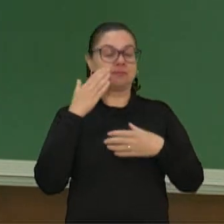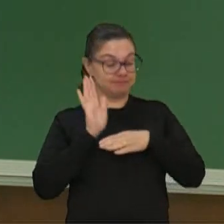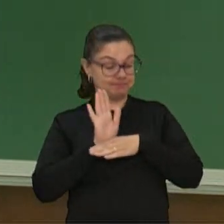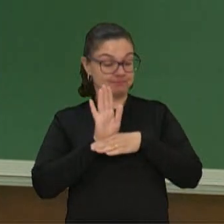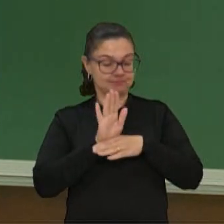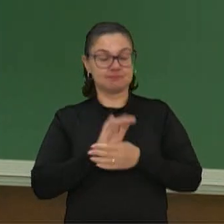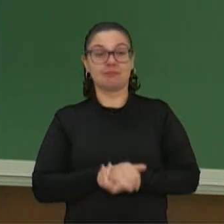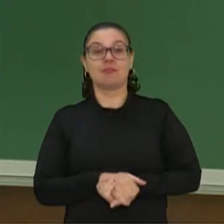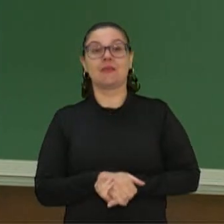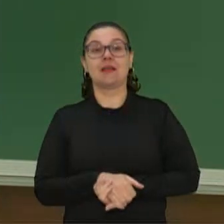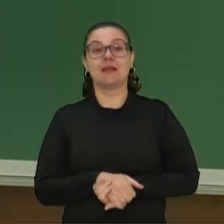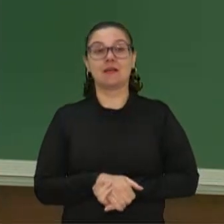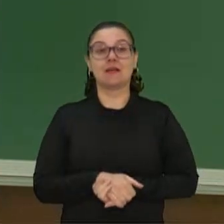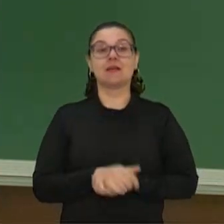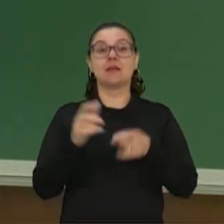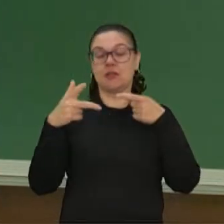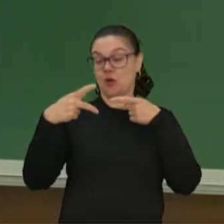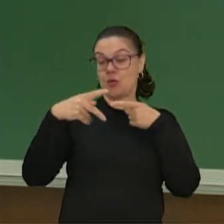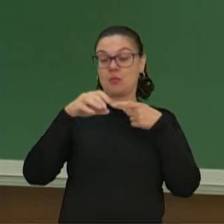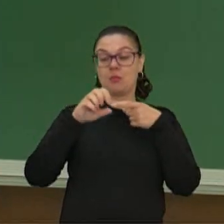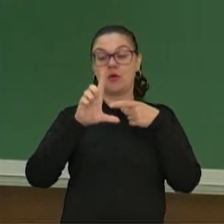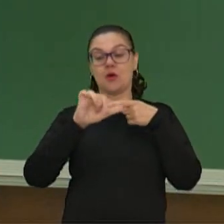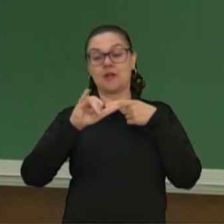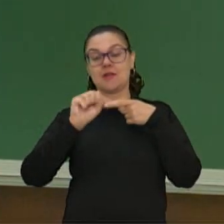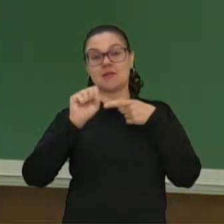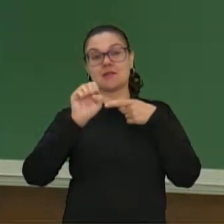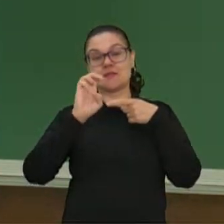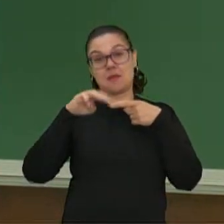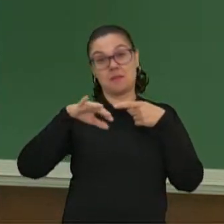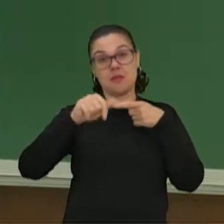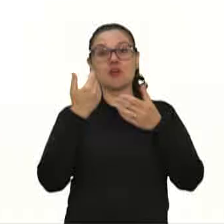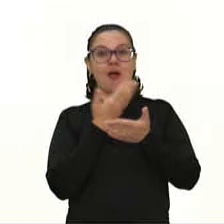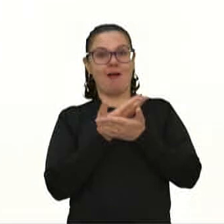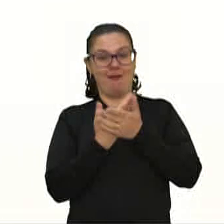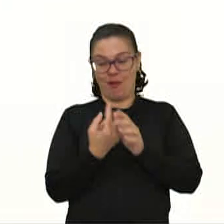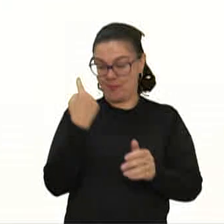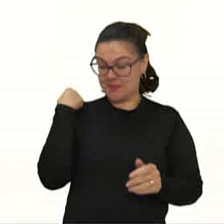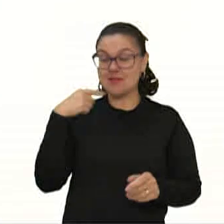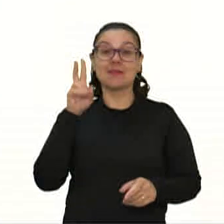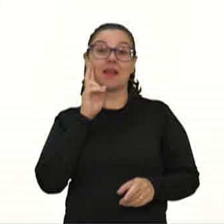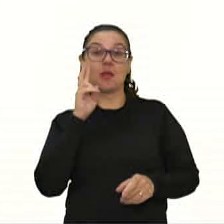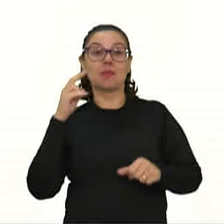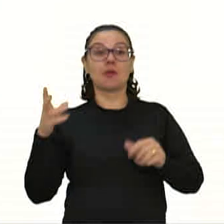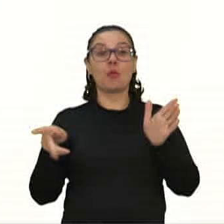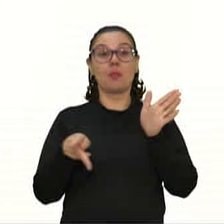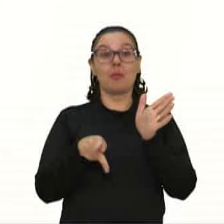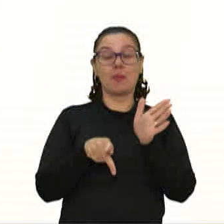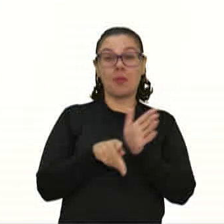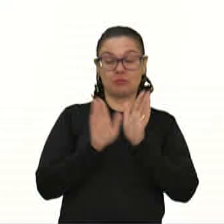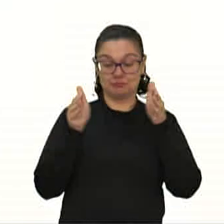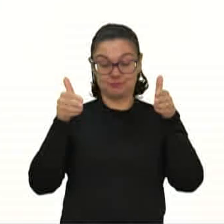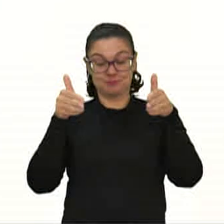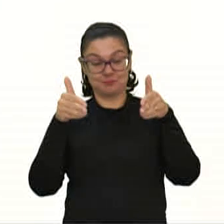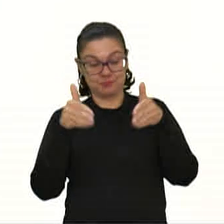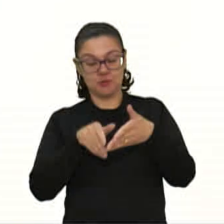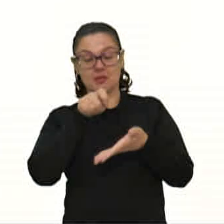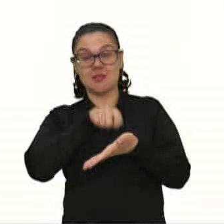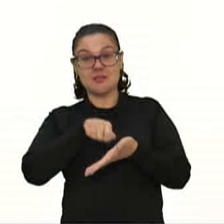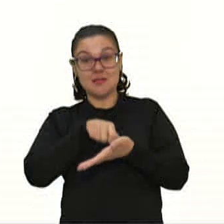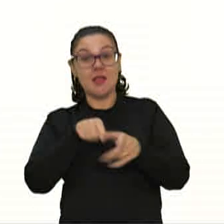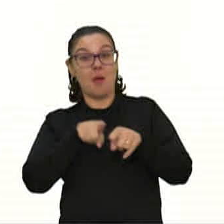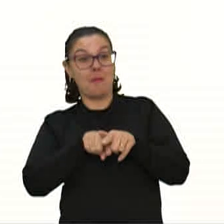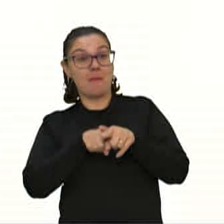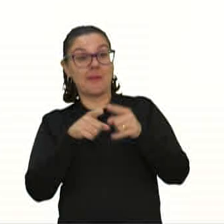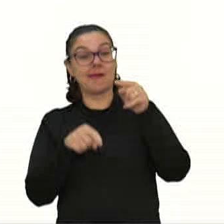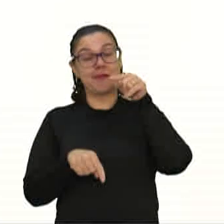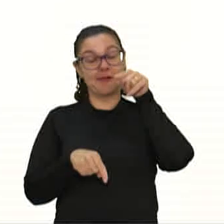solidariza, né? Isso é o que a gente chama de polissemia, a gente viu na última aula. Dramática refere-se a um dos gêneros fundamentais da literatura, mas